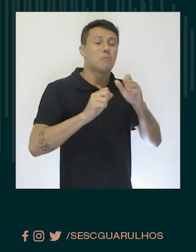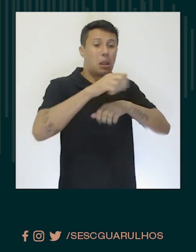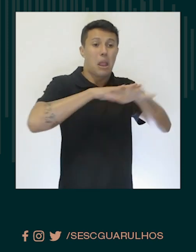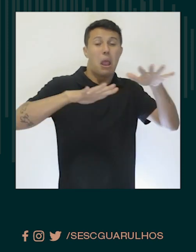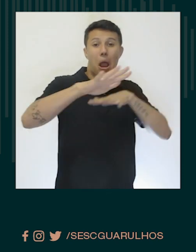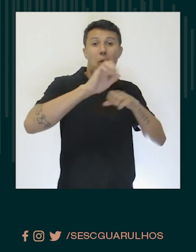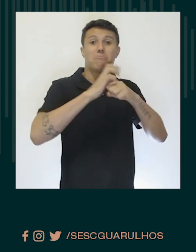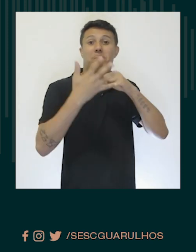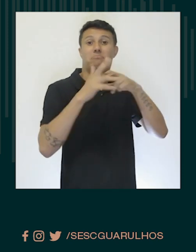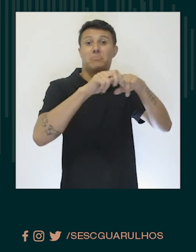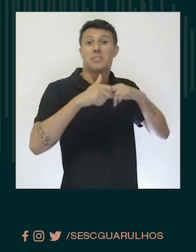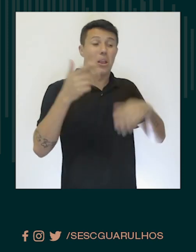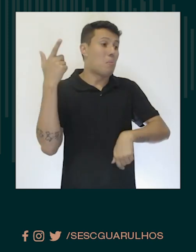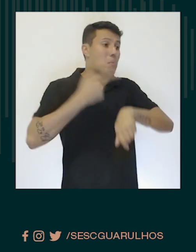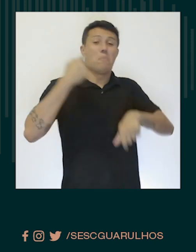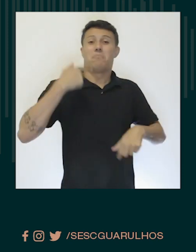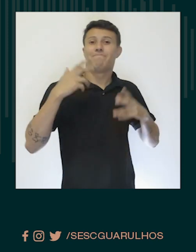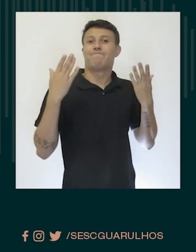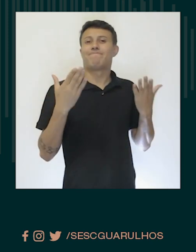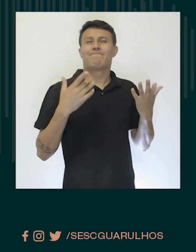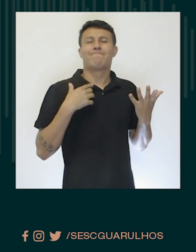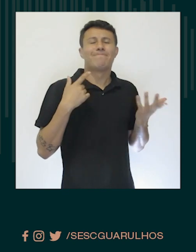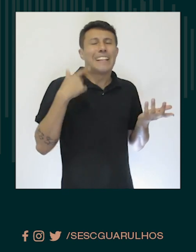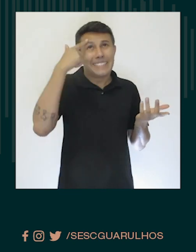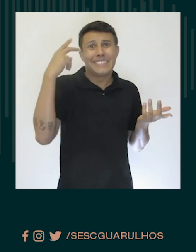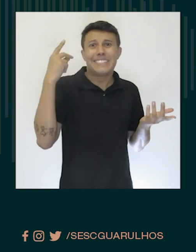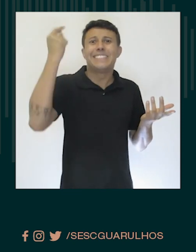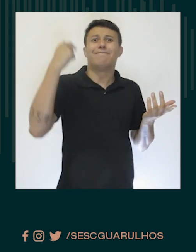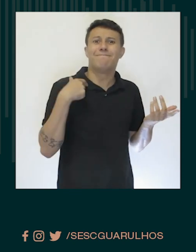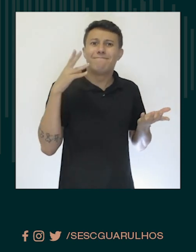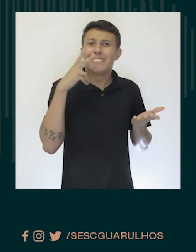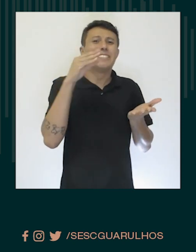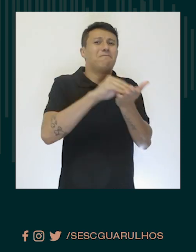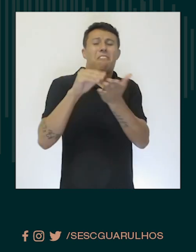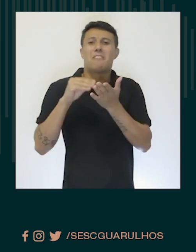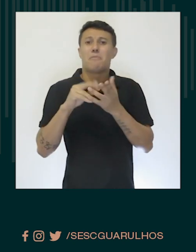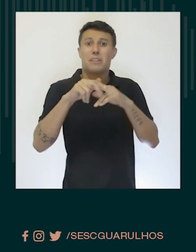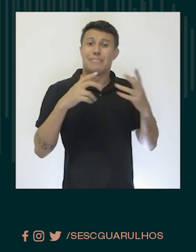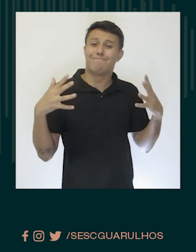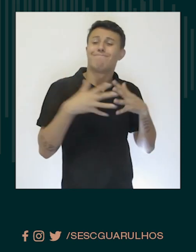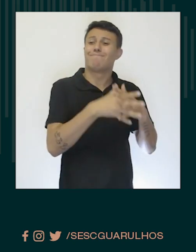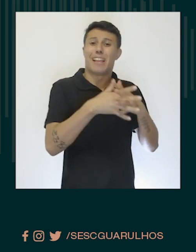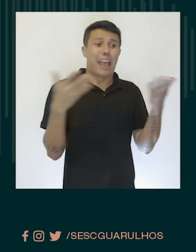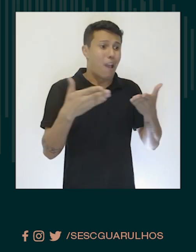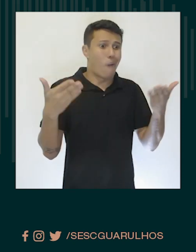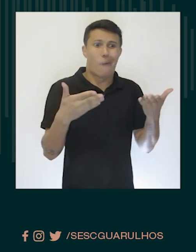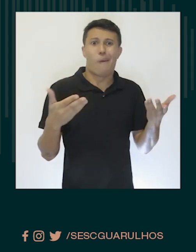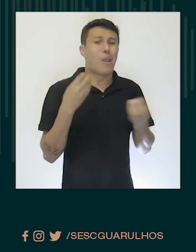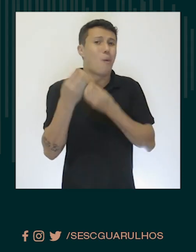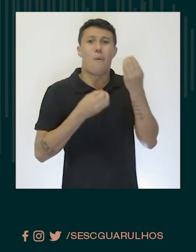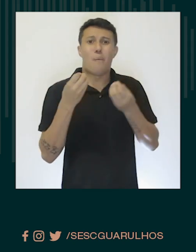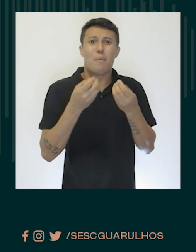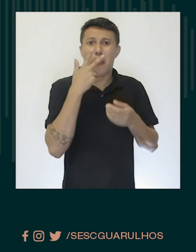e a inspiração não bater, você vai voltar para casa sem nada, isso é treta, né? Ainda mais agora que a gente já tá fazendo tão pouco. Então, acho